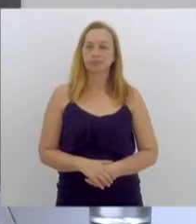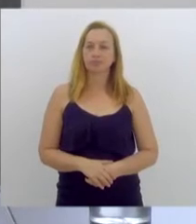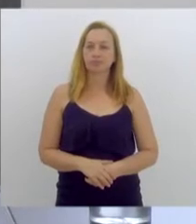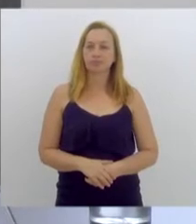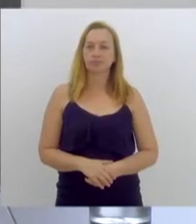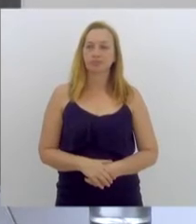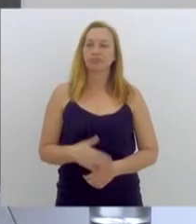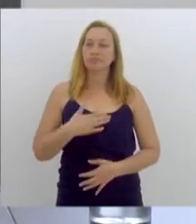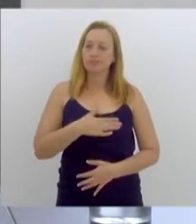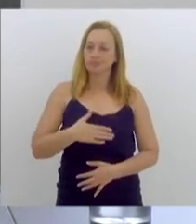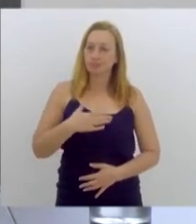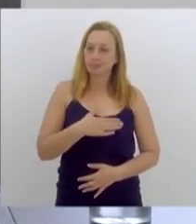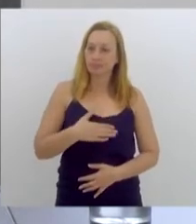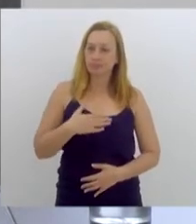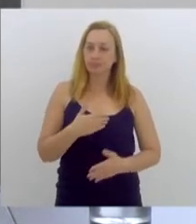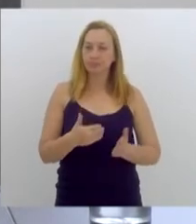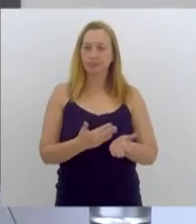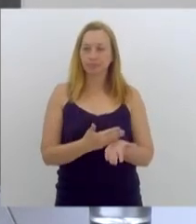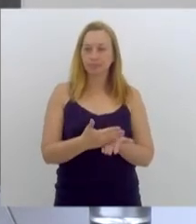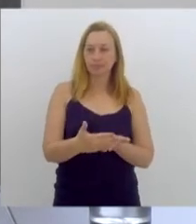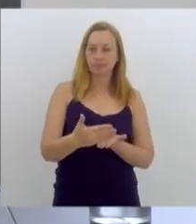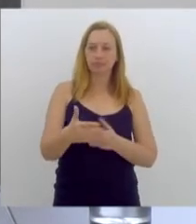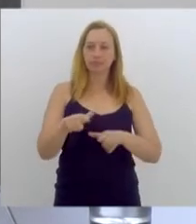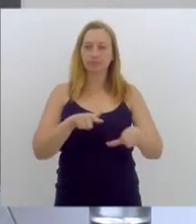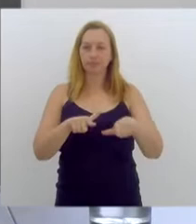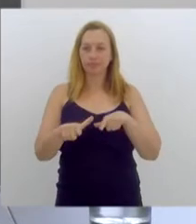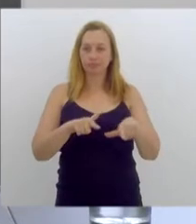eu gostaria de abrir os trabalhos